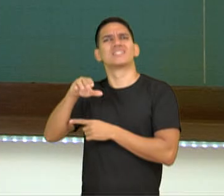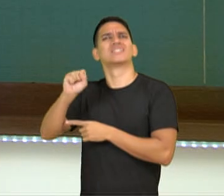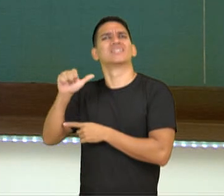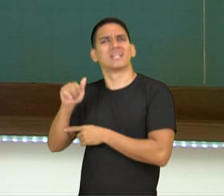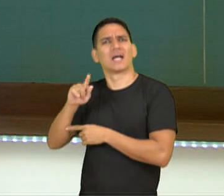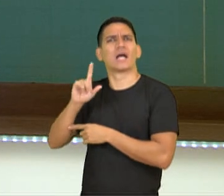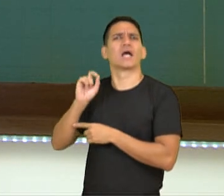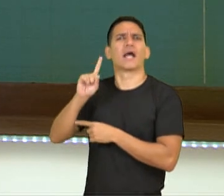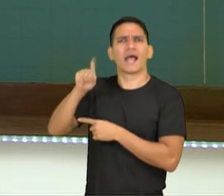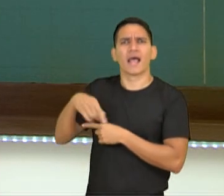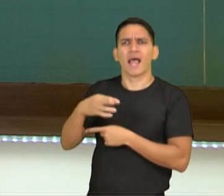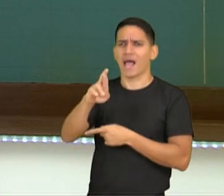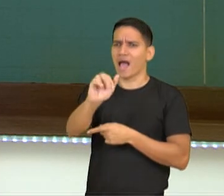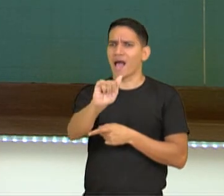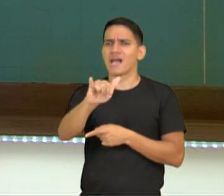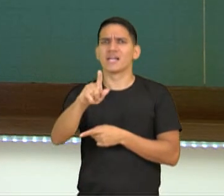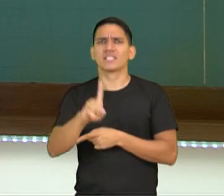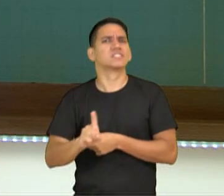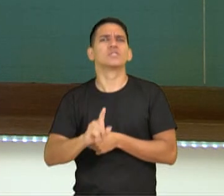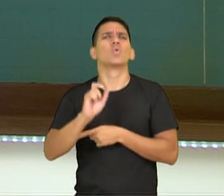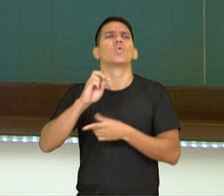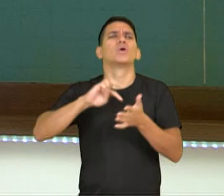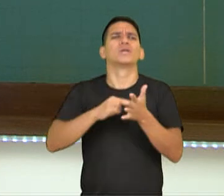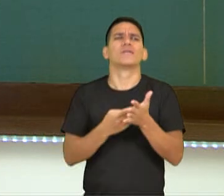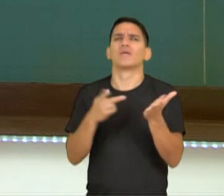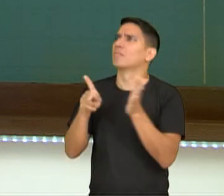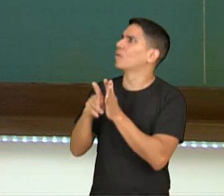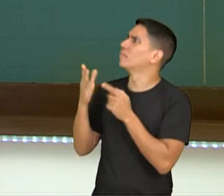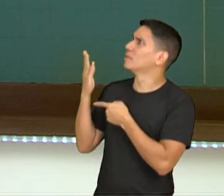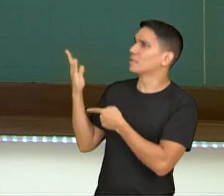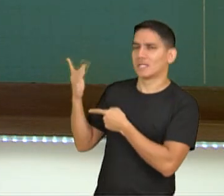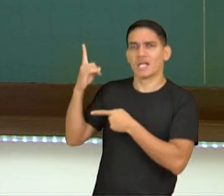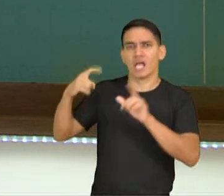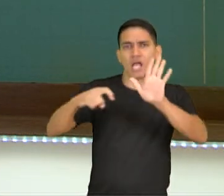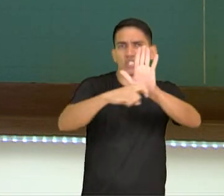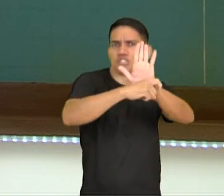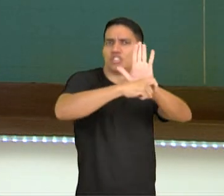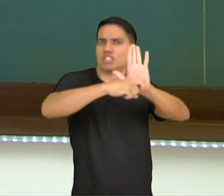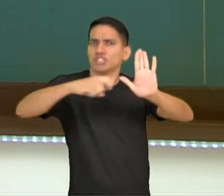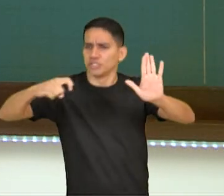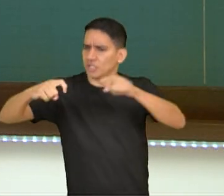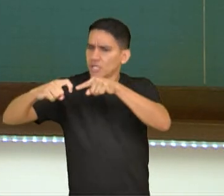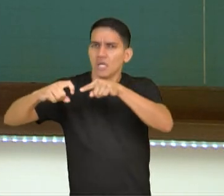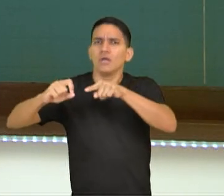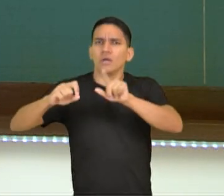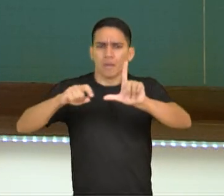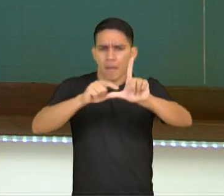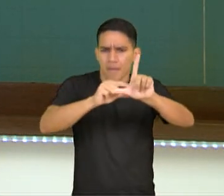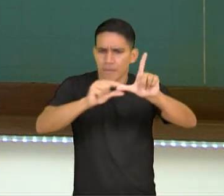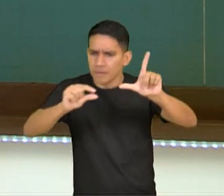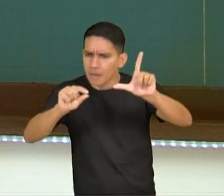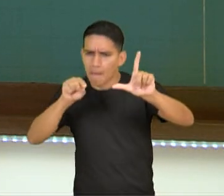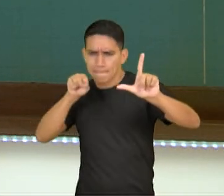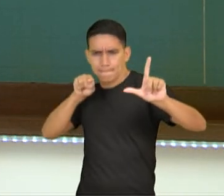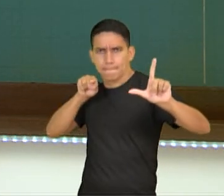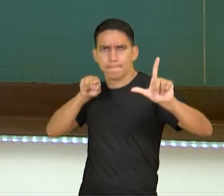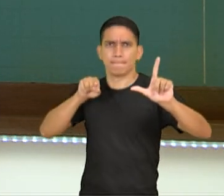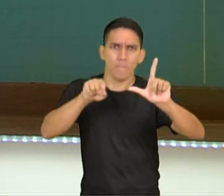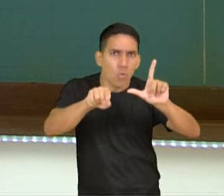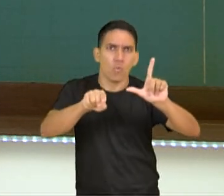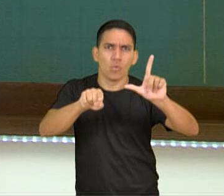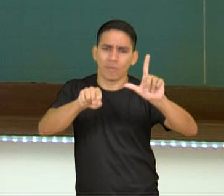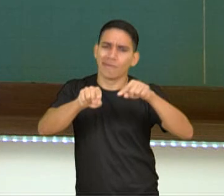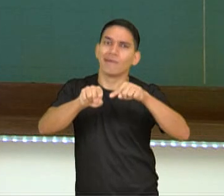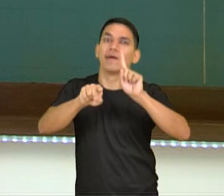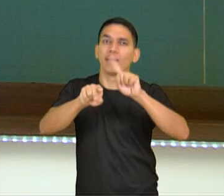tem exatamente aquele ponto ali no eixo x, que é esse eixo horizontal, quando o ponto está bem em cima do